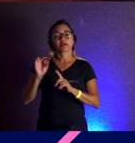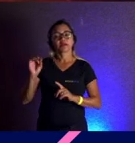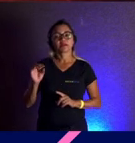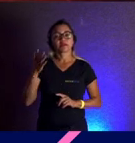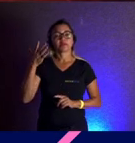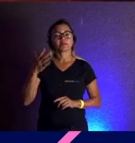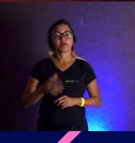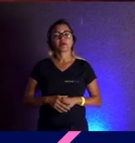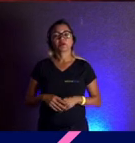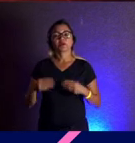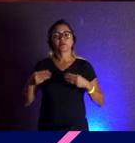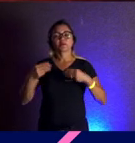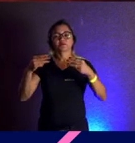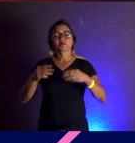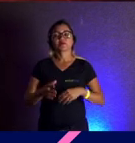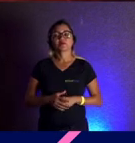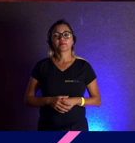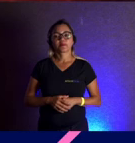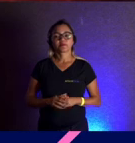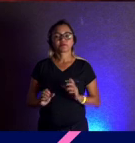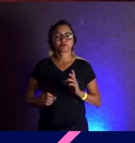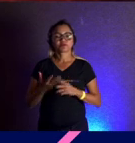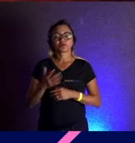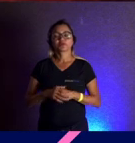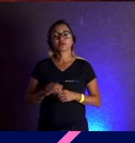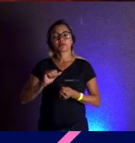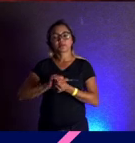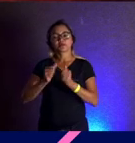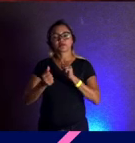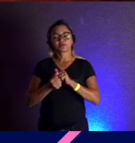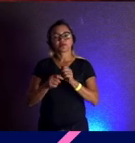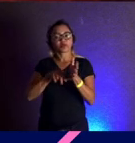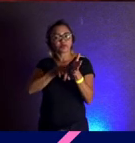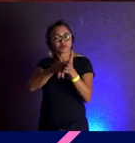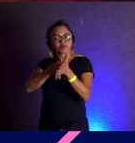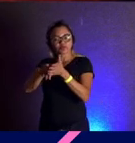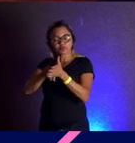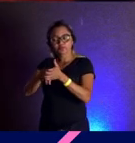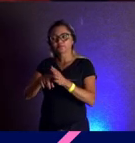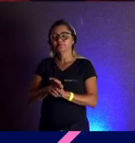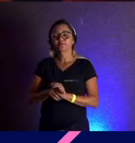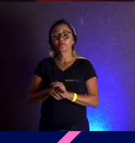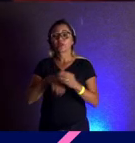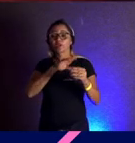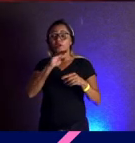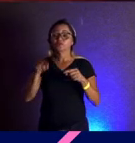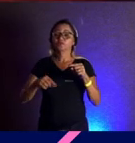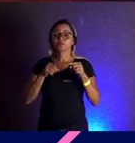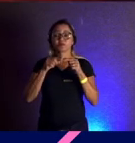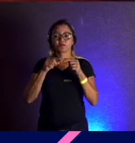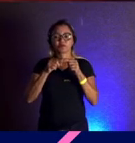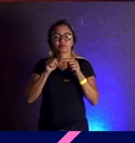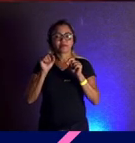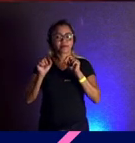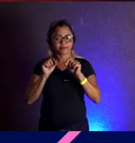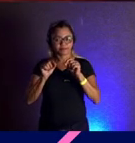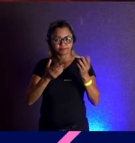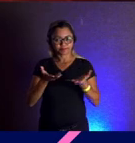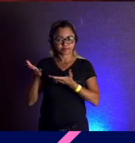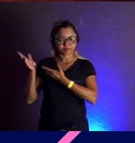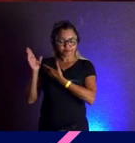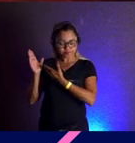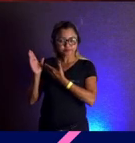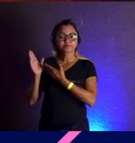Meio Ambiente está propondo para ações de adaptação e ações de mitigação. Então, a ideia disso aqui é justamente